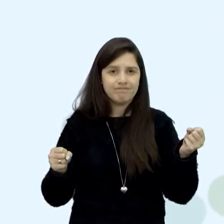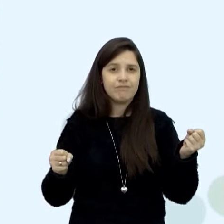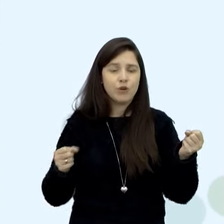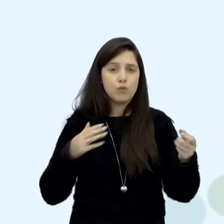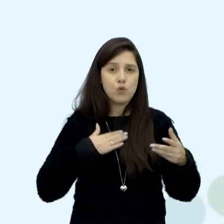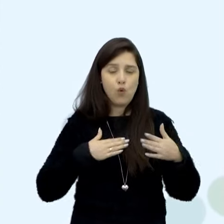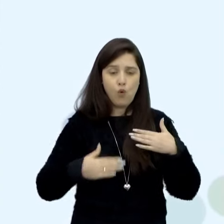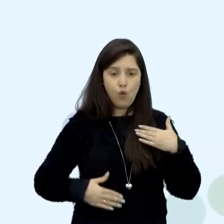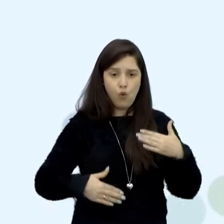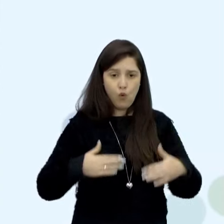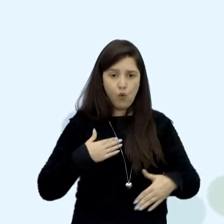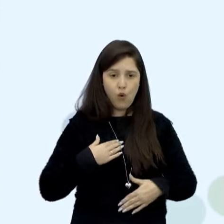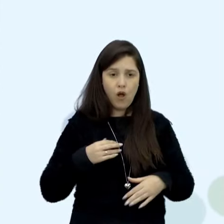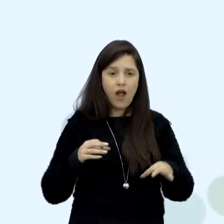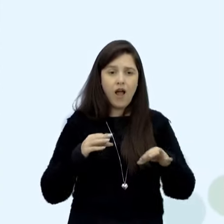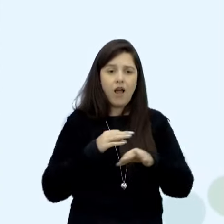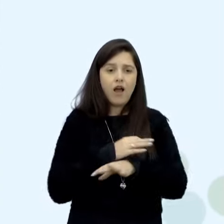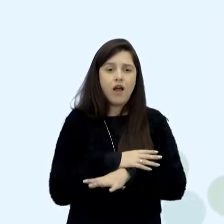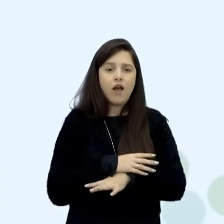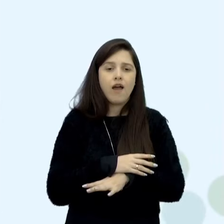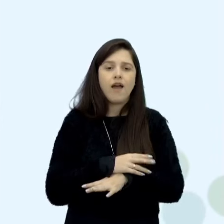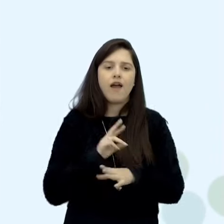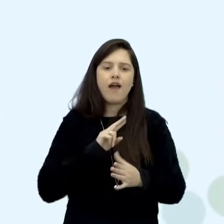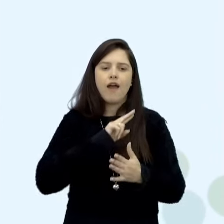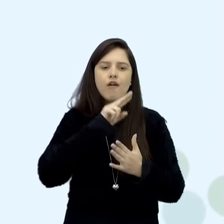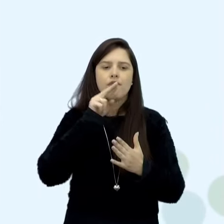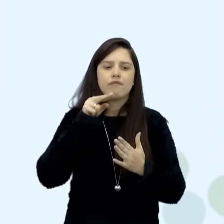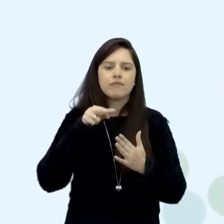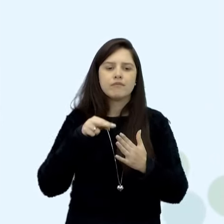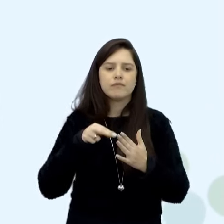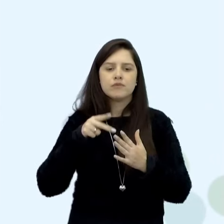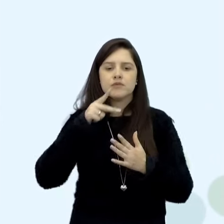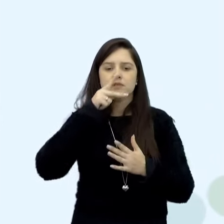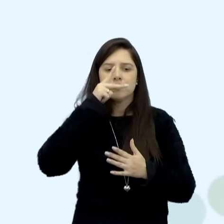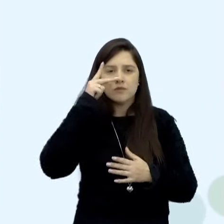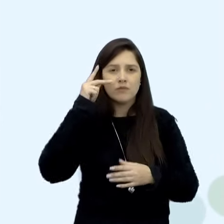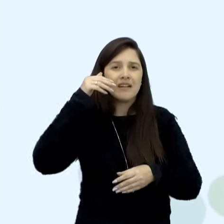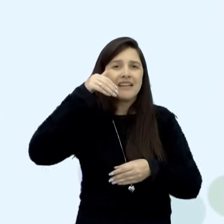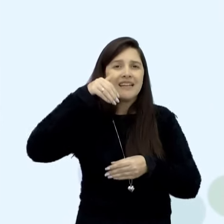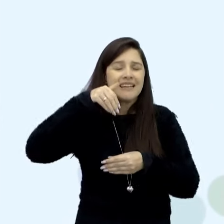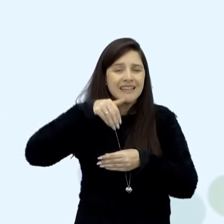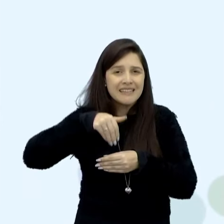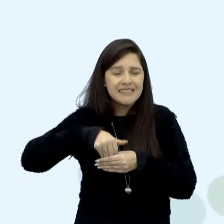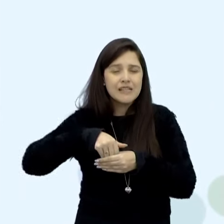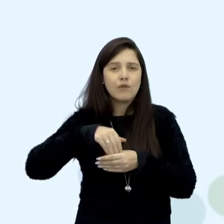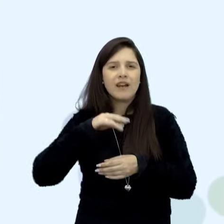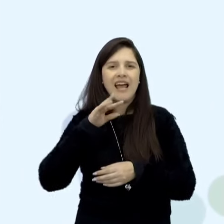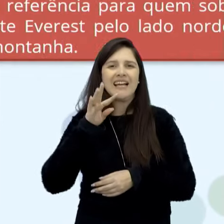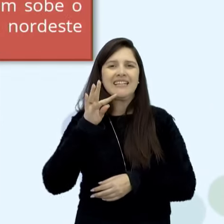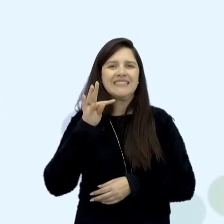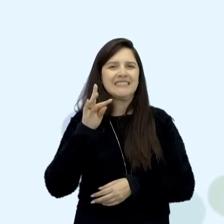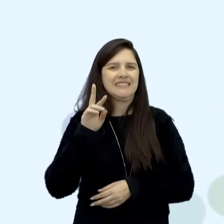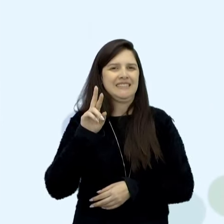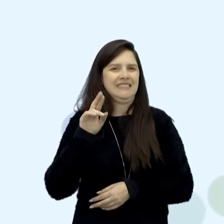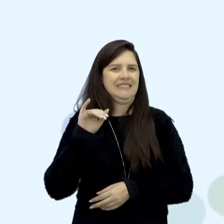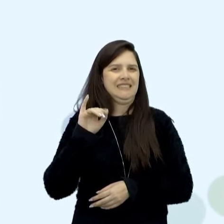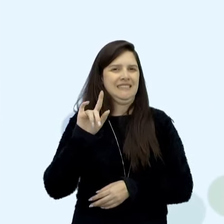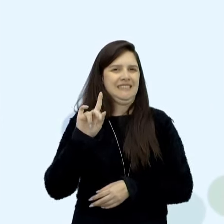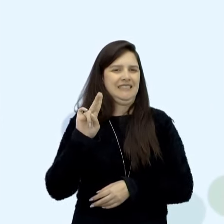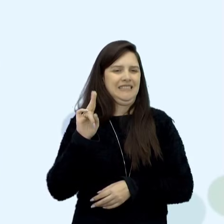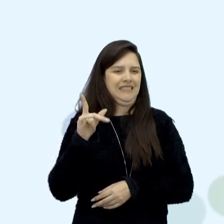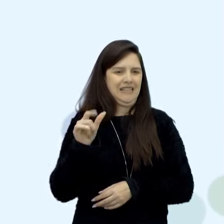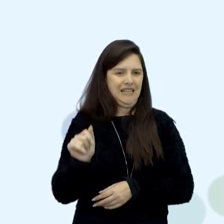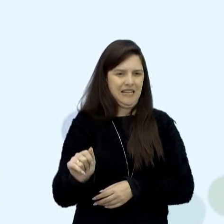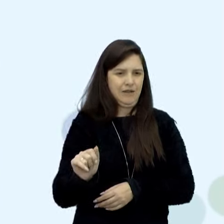Os corpos acabam servindo de referência para as pessoas que estão na trilha.